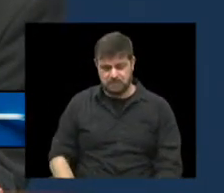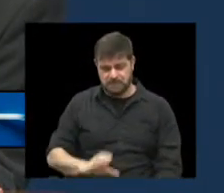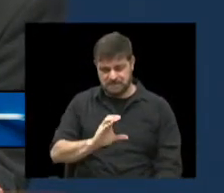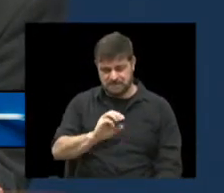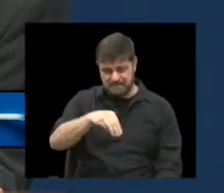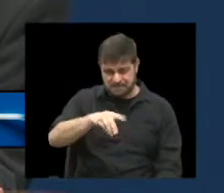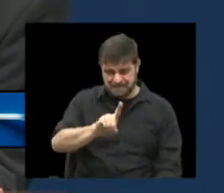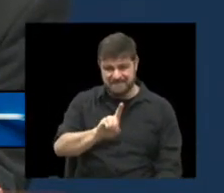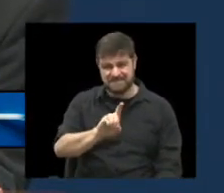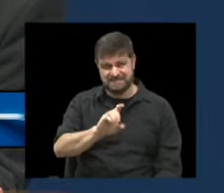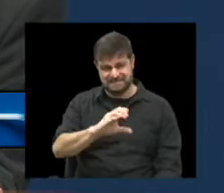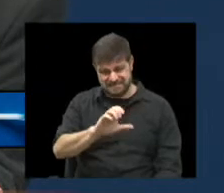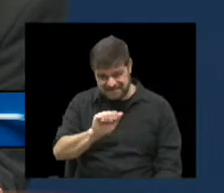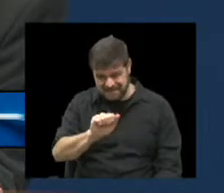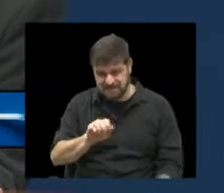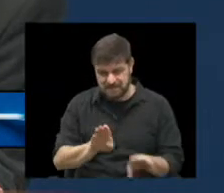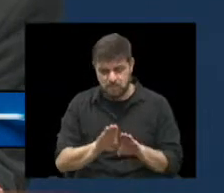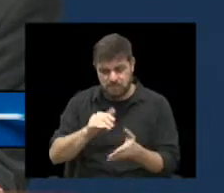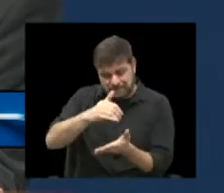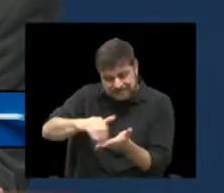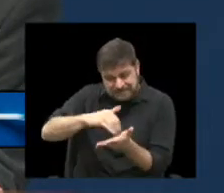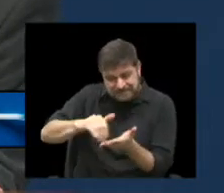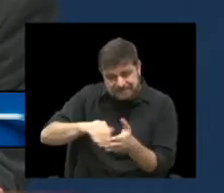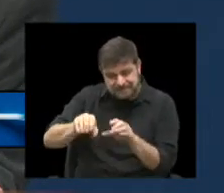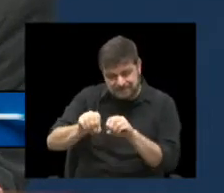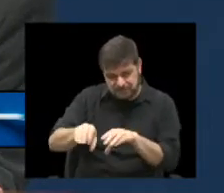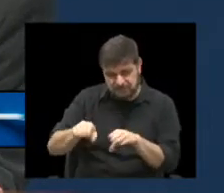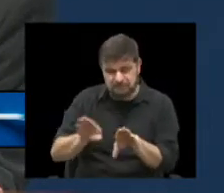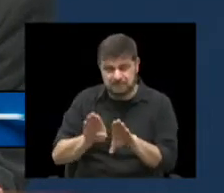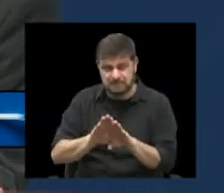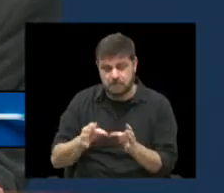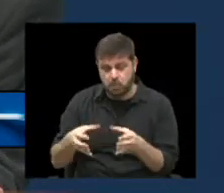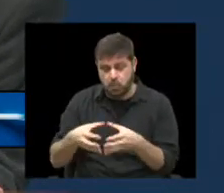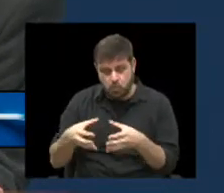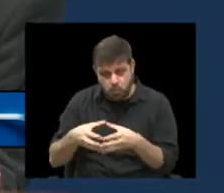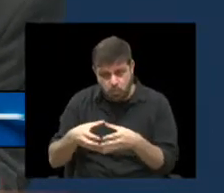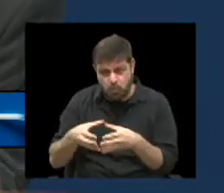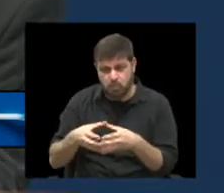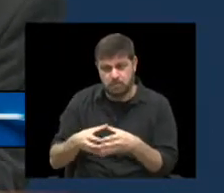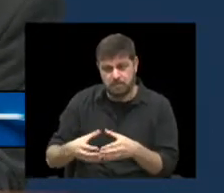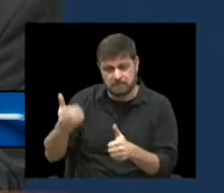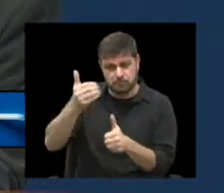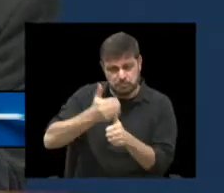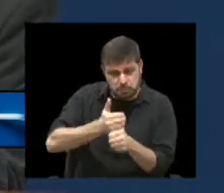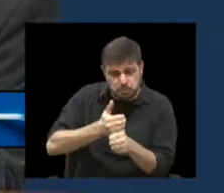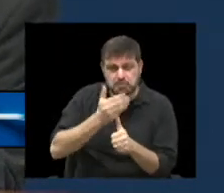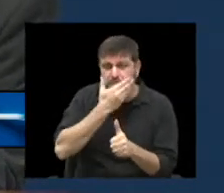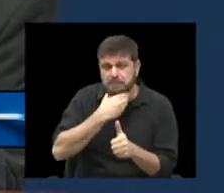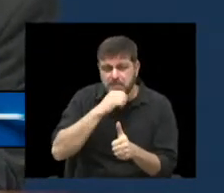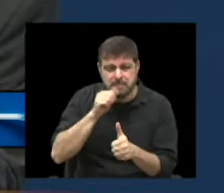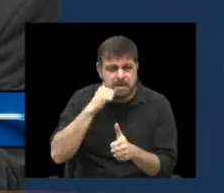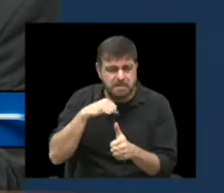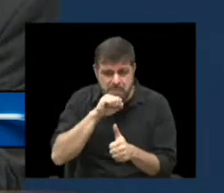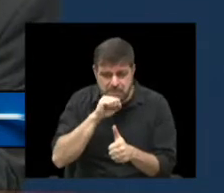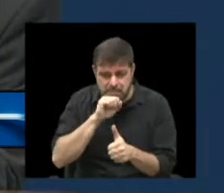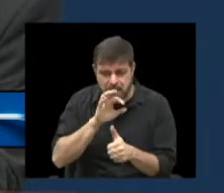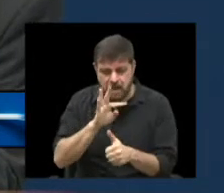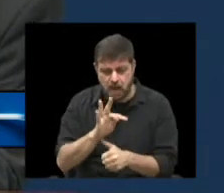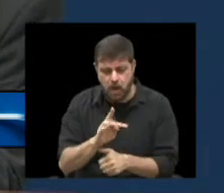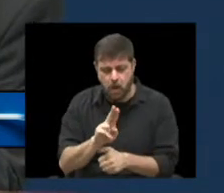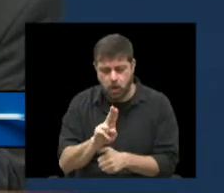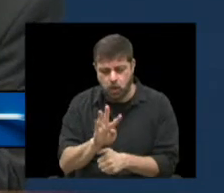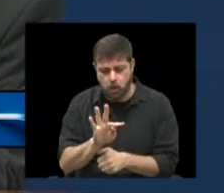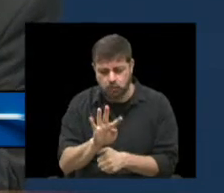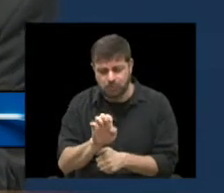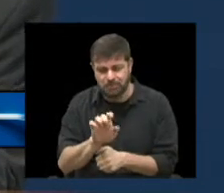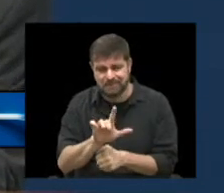CMDCA, da Secretaria de Educação e do Conselho Tutelar, todos juntos como